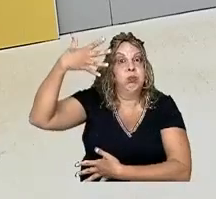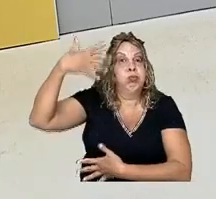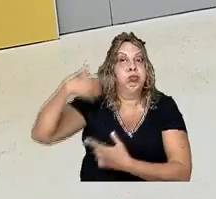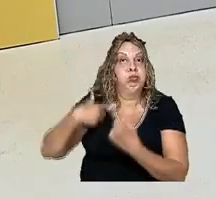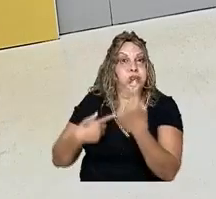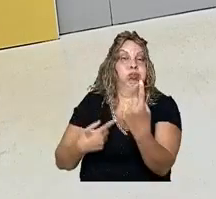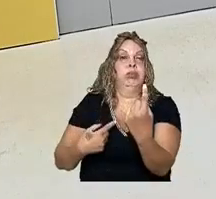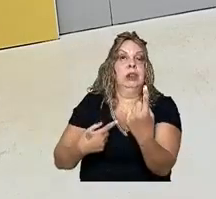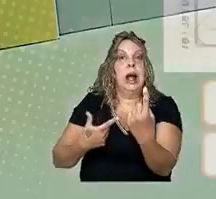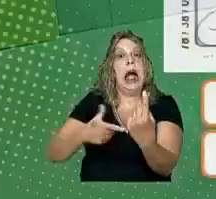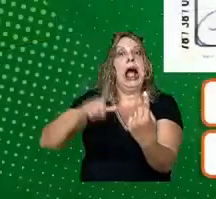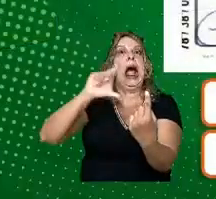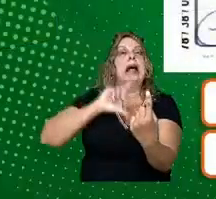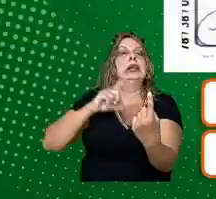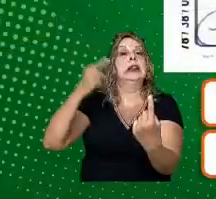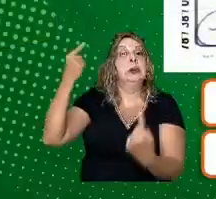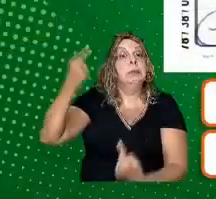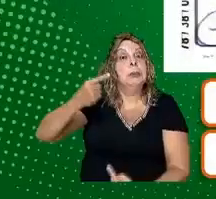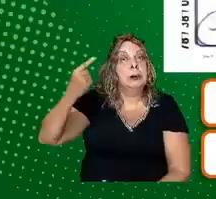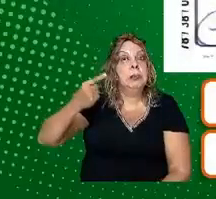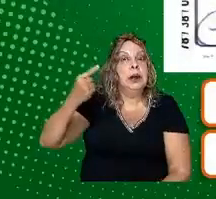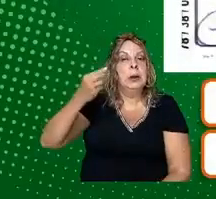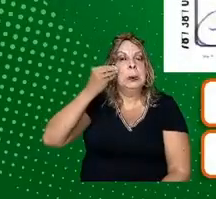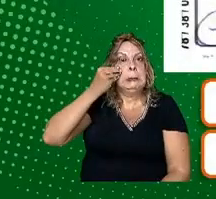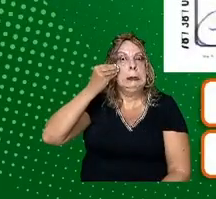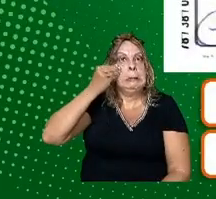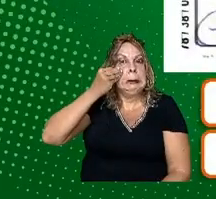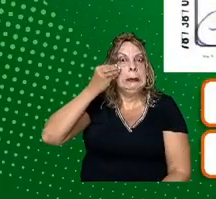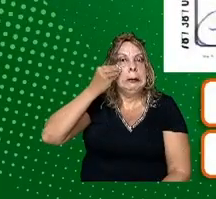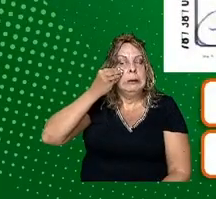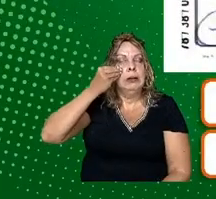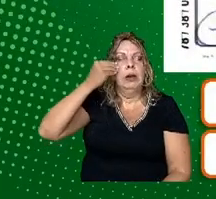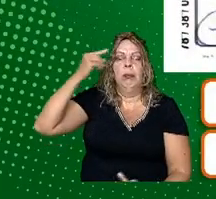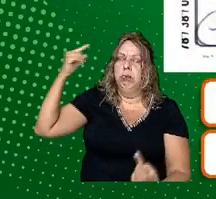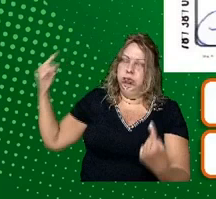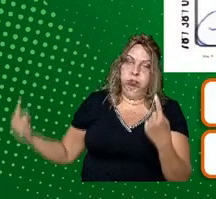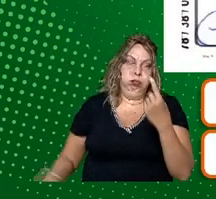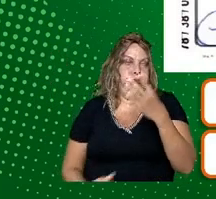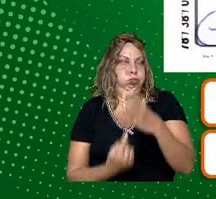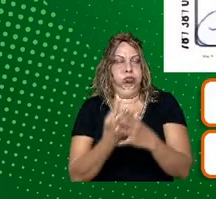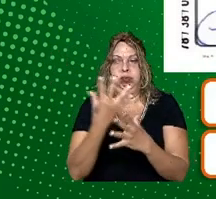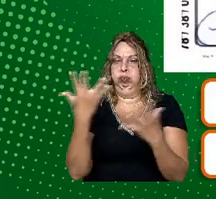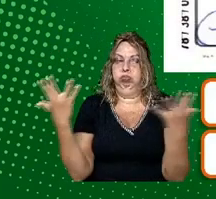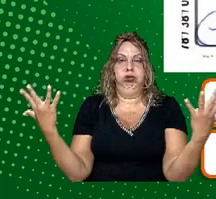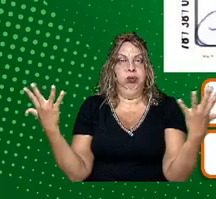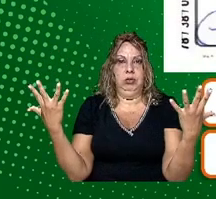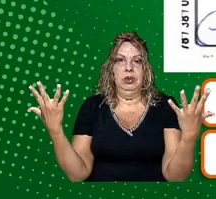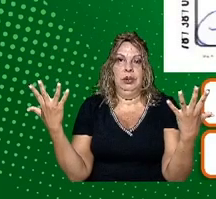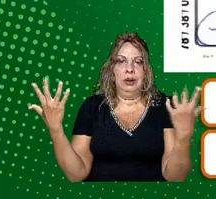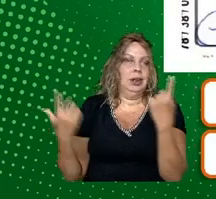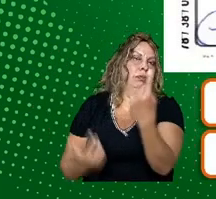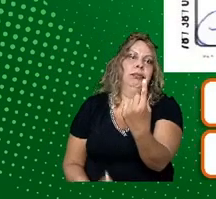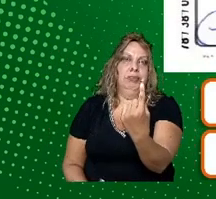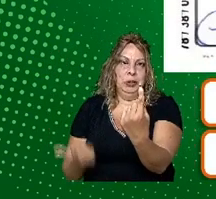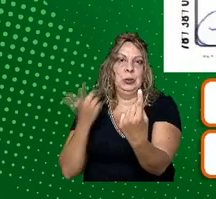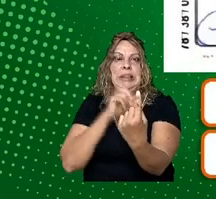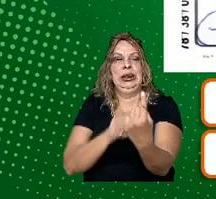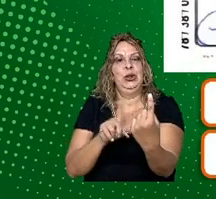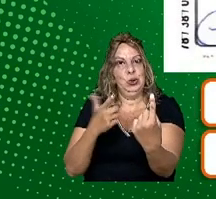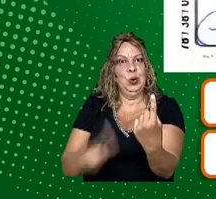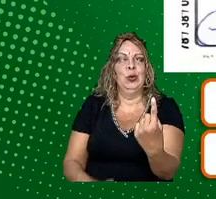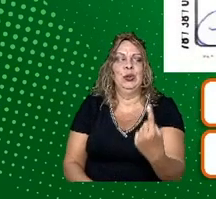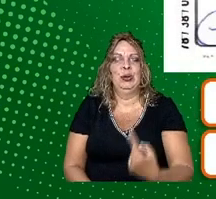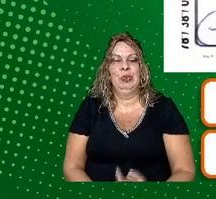primeiro daquela turma que tava ali tentando. Chegaram 32 depois para